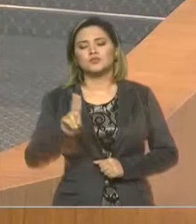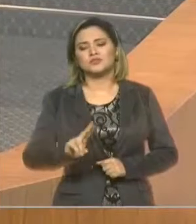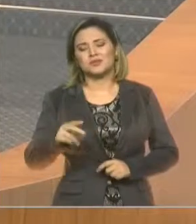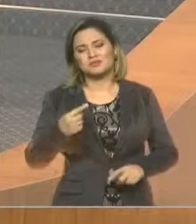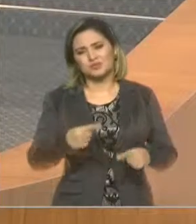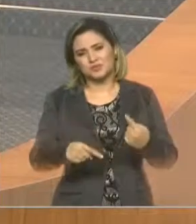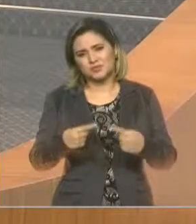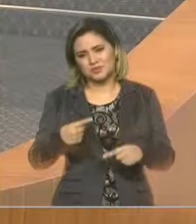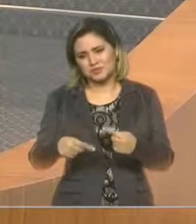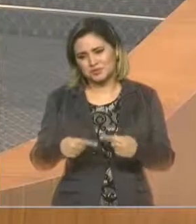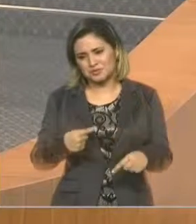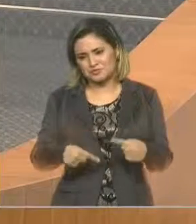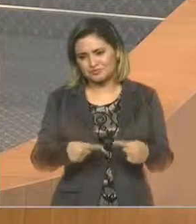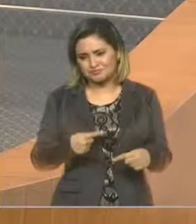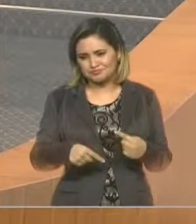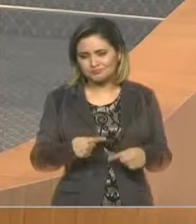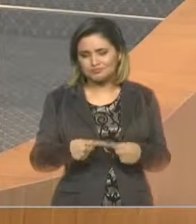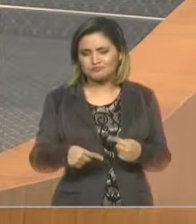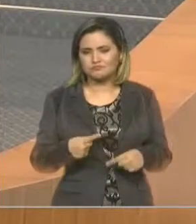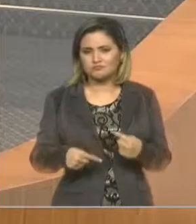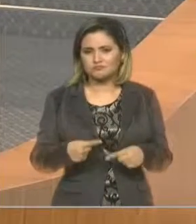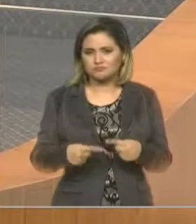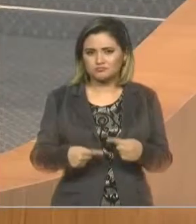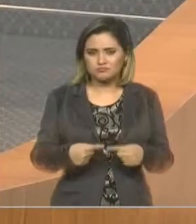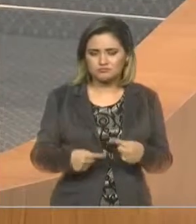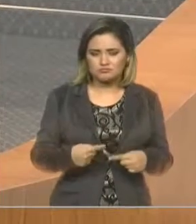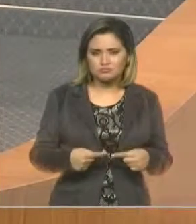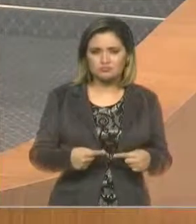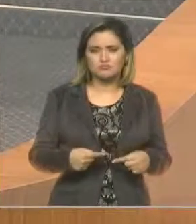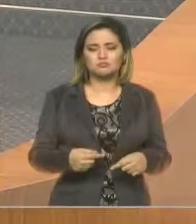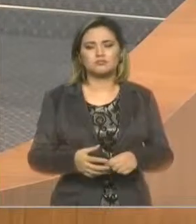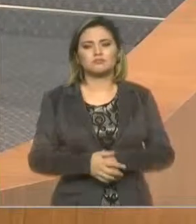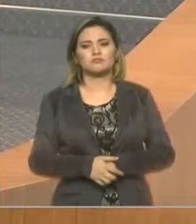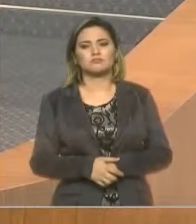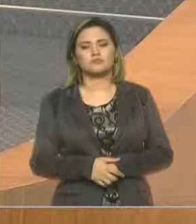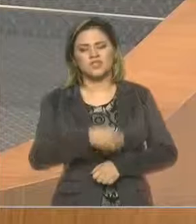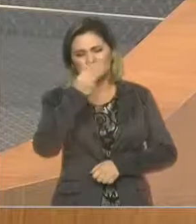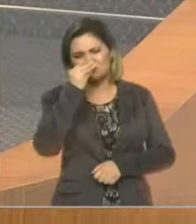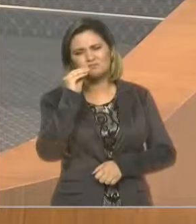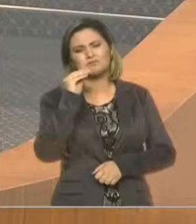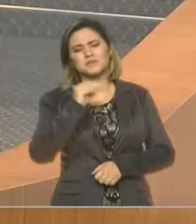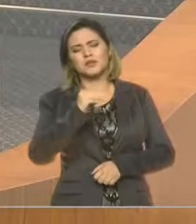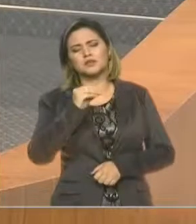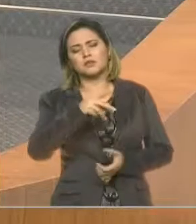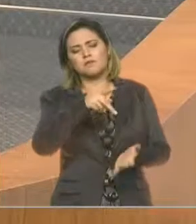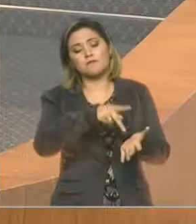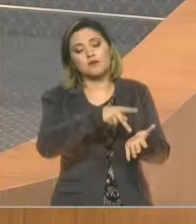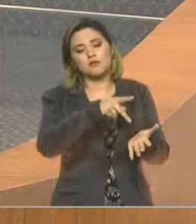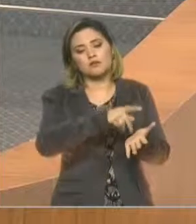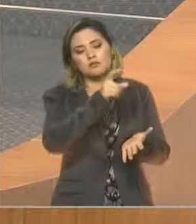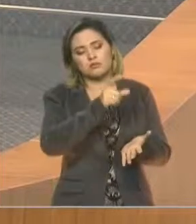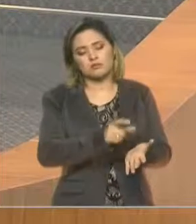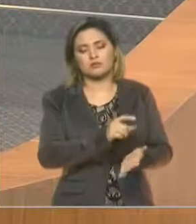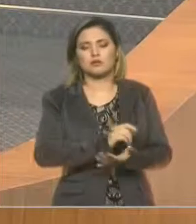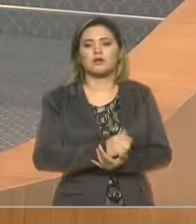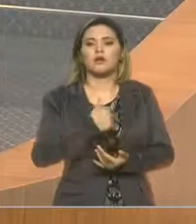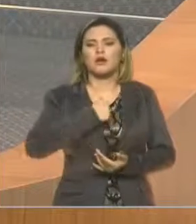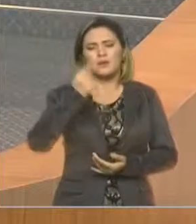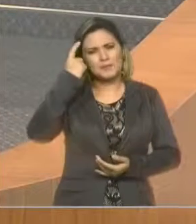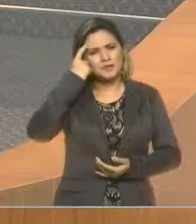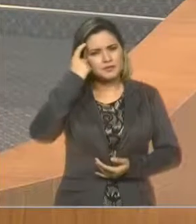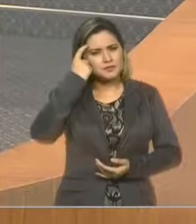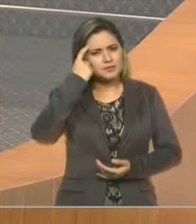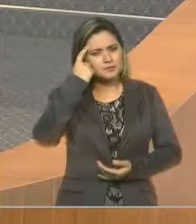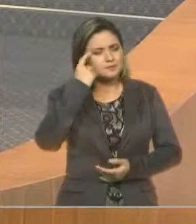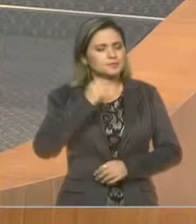retórico e fugindo realmente à conceituação prática da coisa. Faço uma reflexão de maneira propositiva,